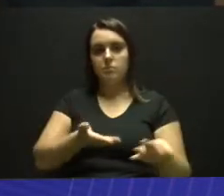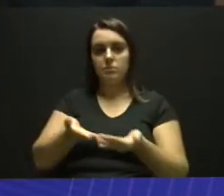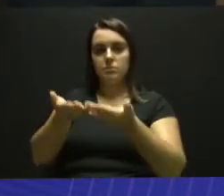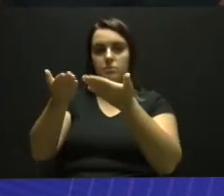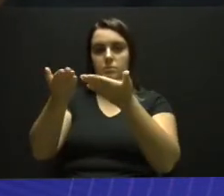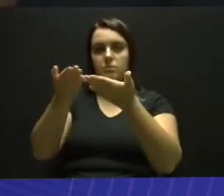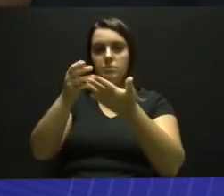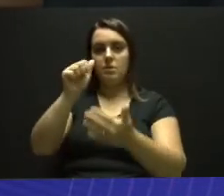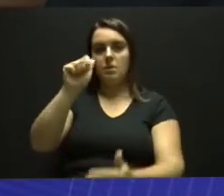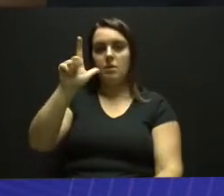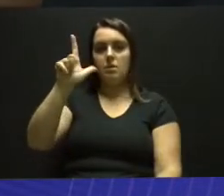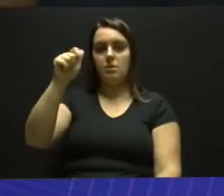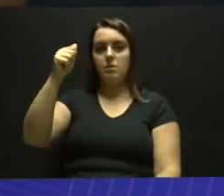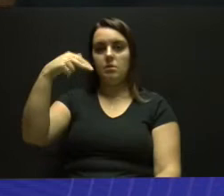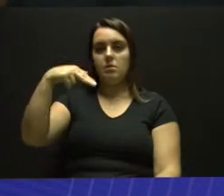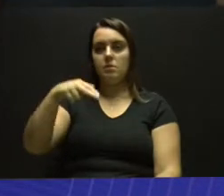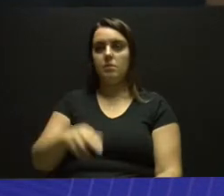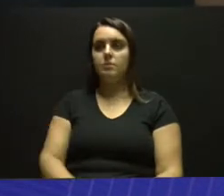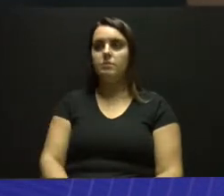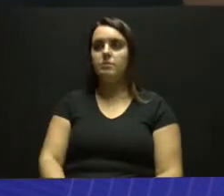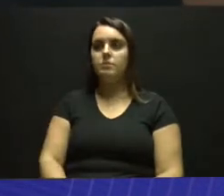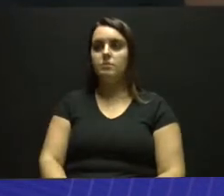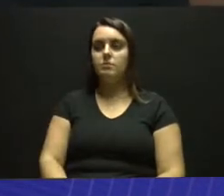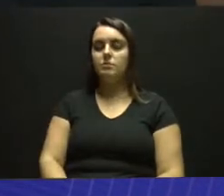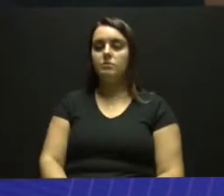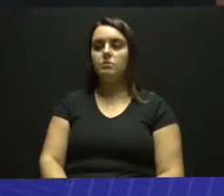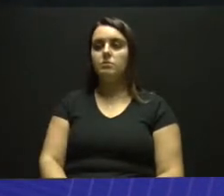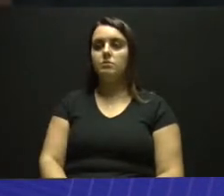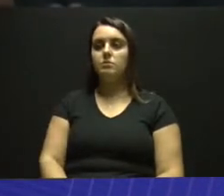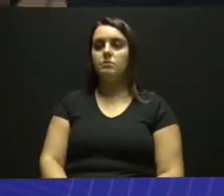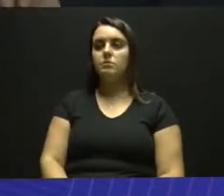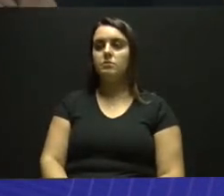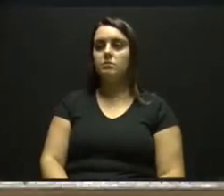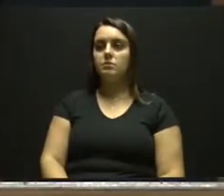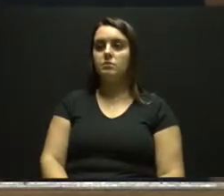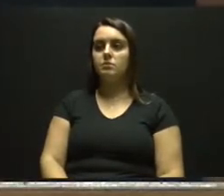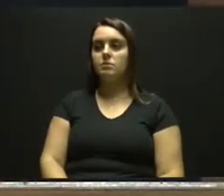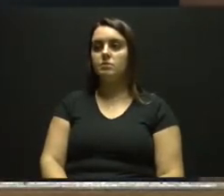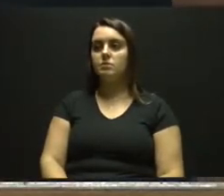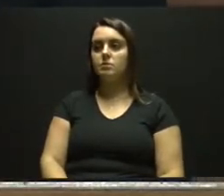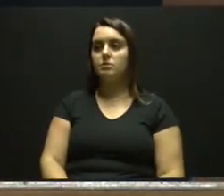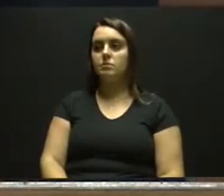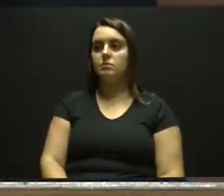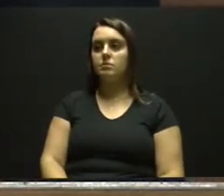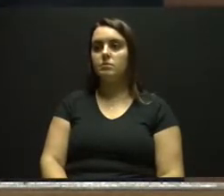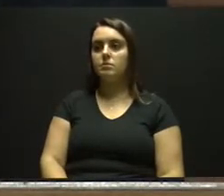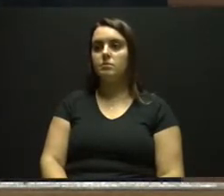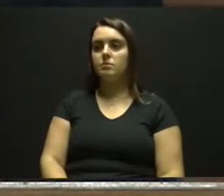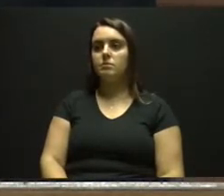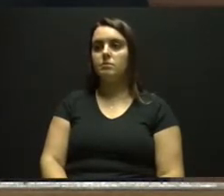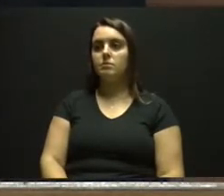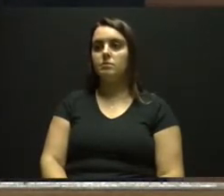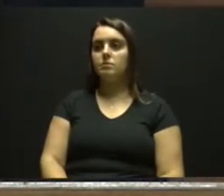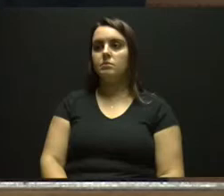lamb sente o vereador márcio silva nascimento proceder à entrega da homenagem